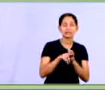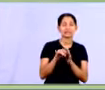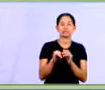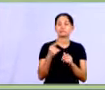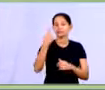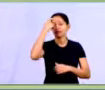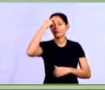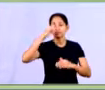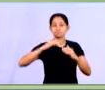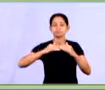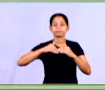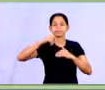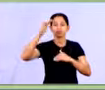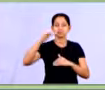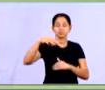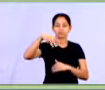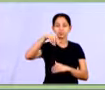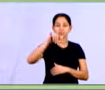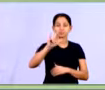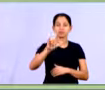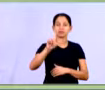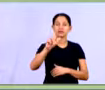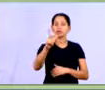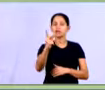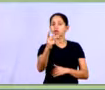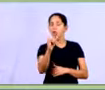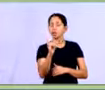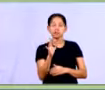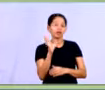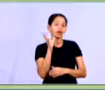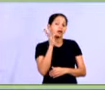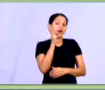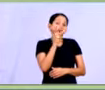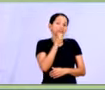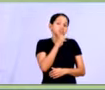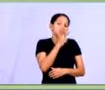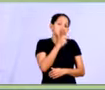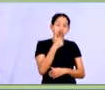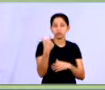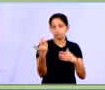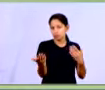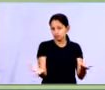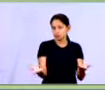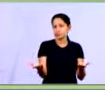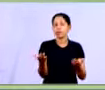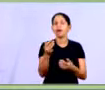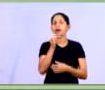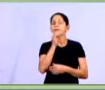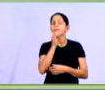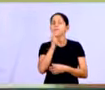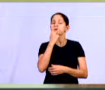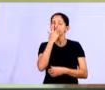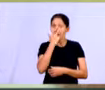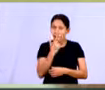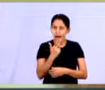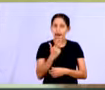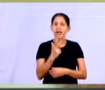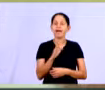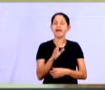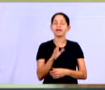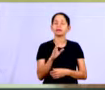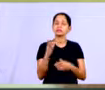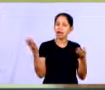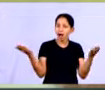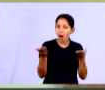Não, isso aí é uma coisa que dá uma profundidade numa lógica de raciocínio, né? Às vezes vocês pensam assim, a gente no senso comum pensa, eu investi no meu